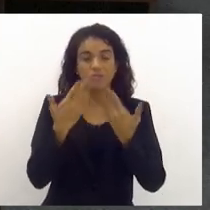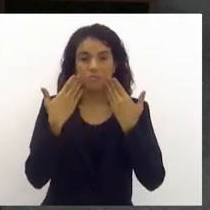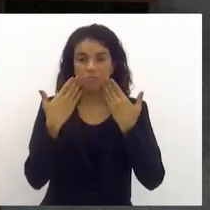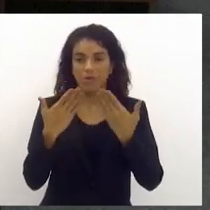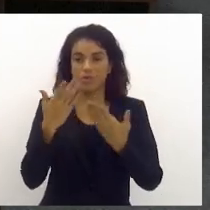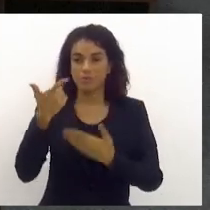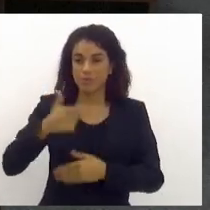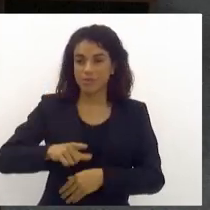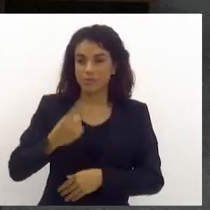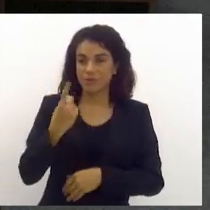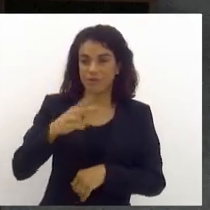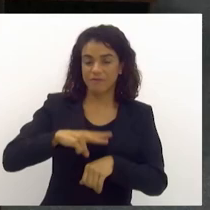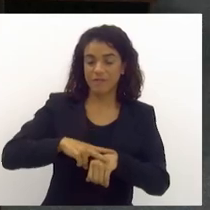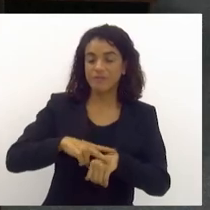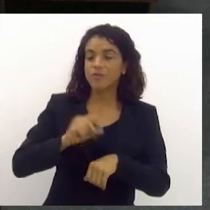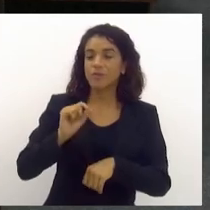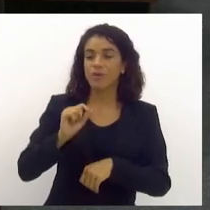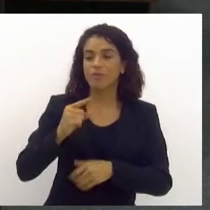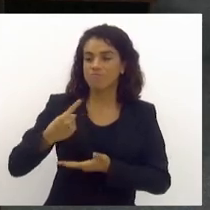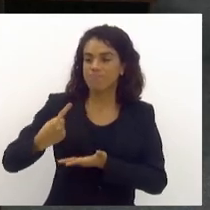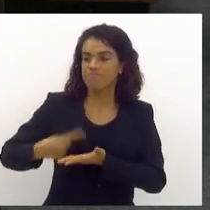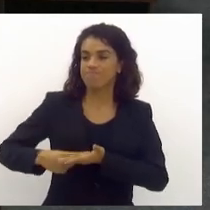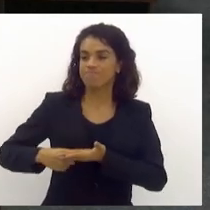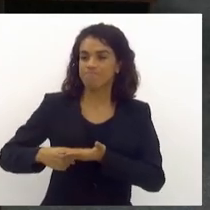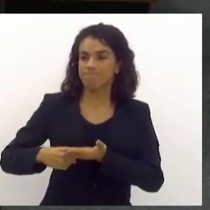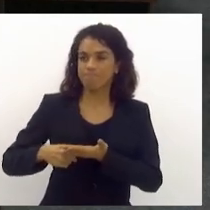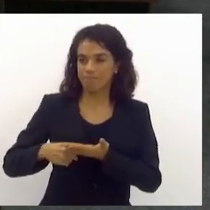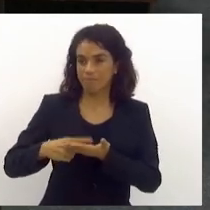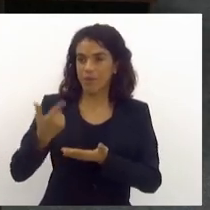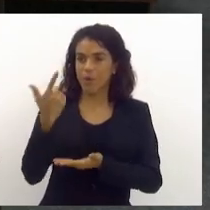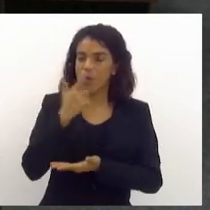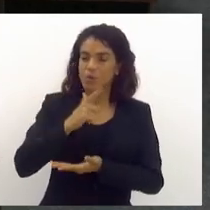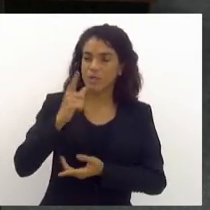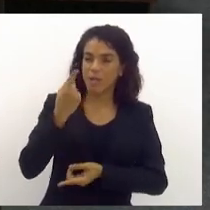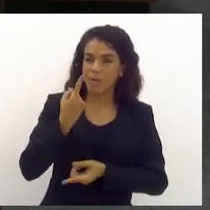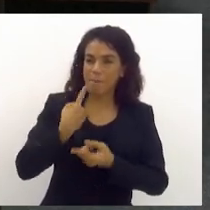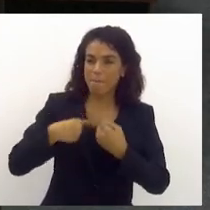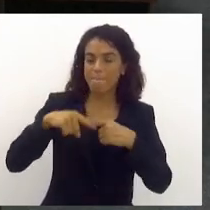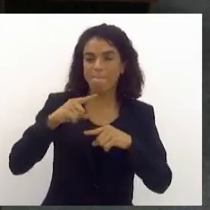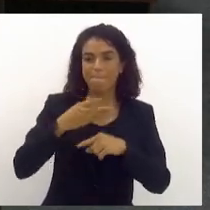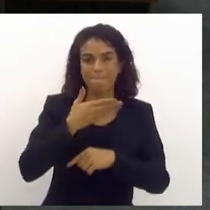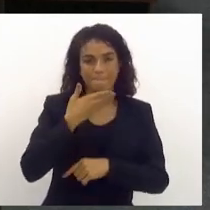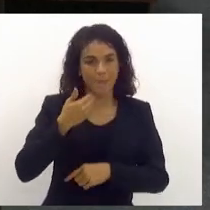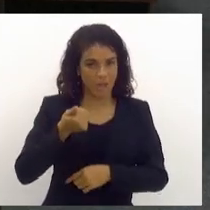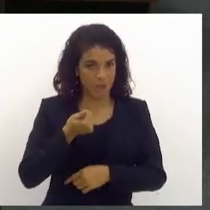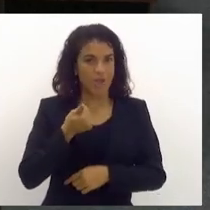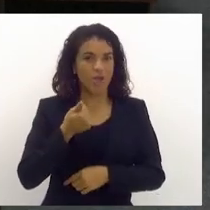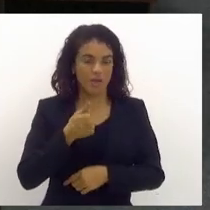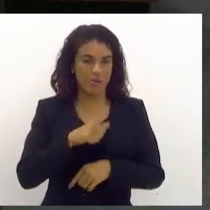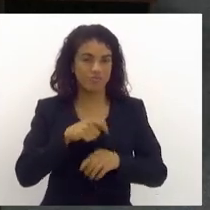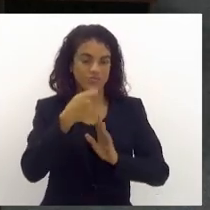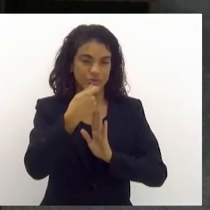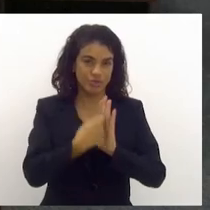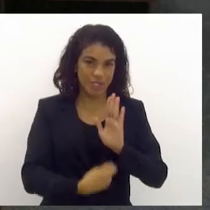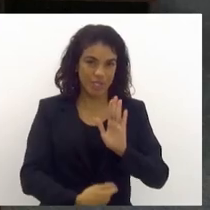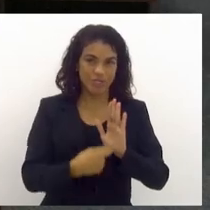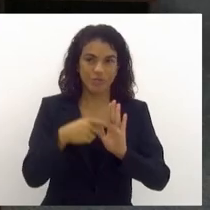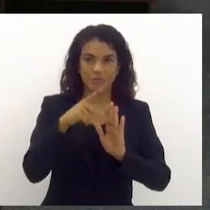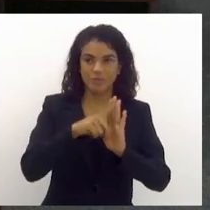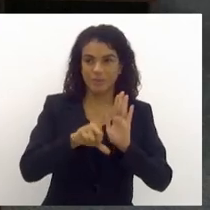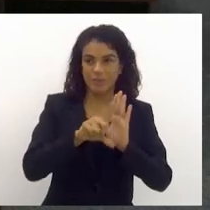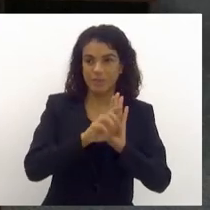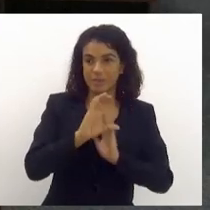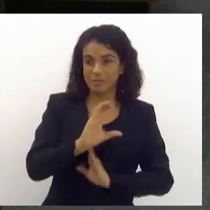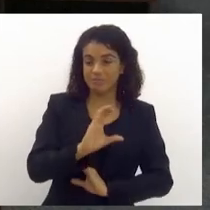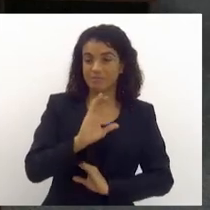mais uma vez o seu compromisso e consegue melhorar parte, né, do que estava previsto no PLC.